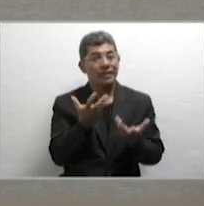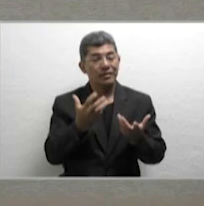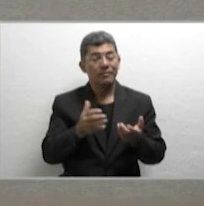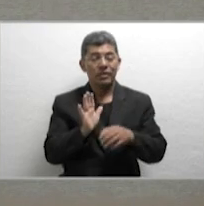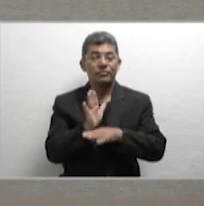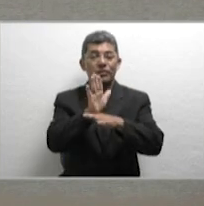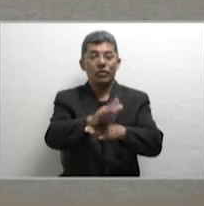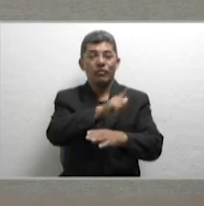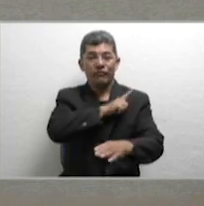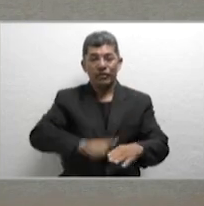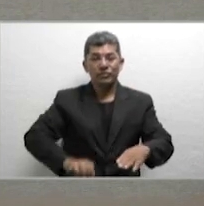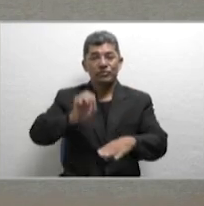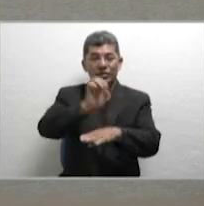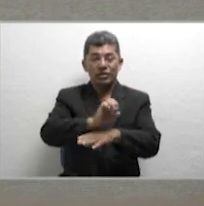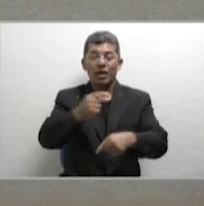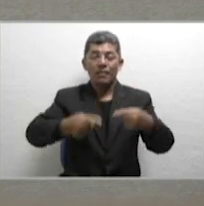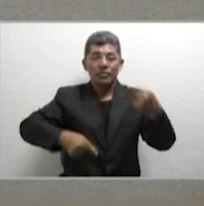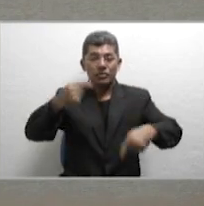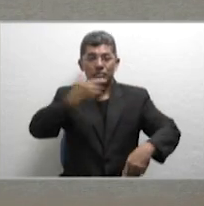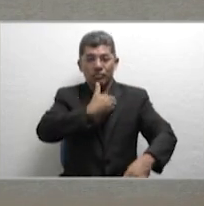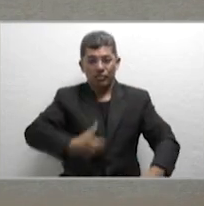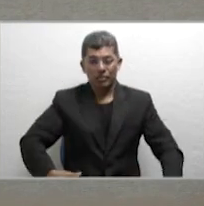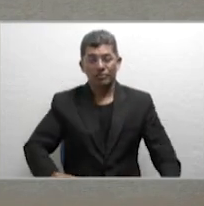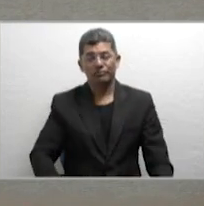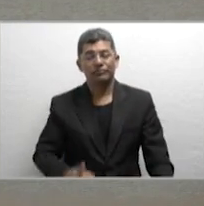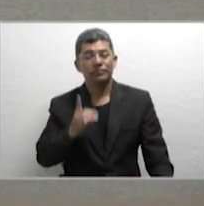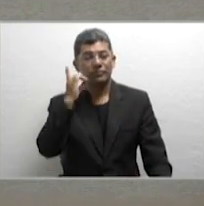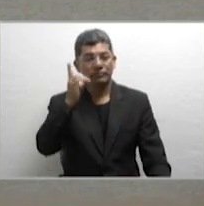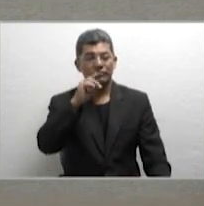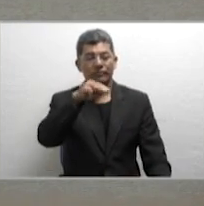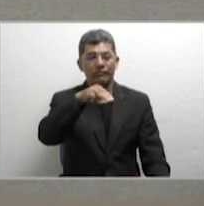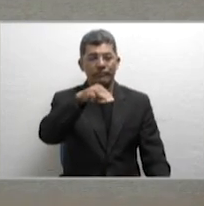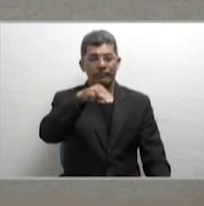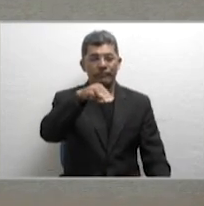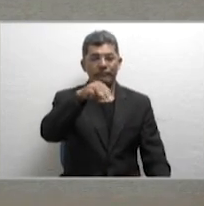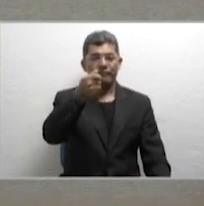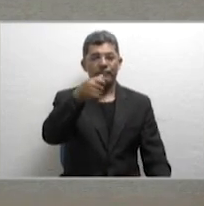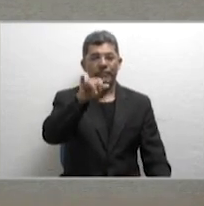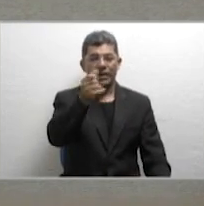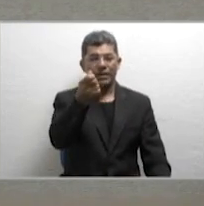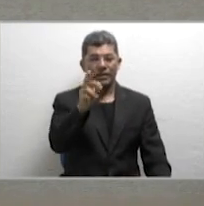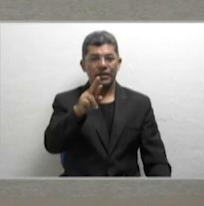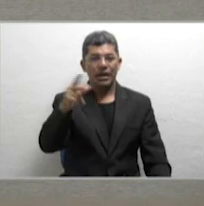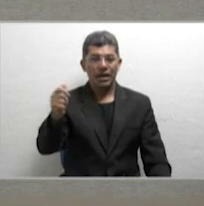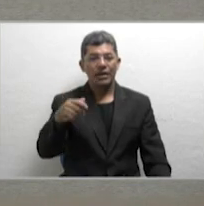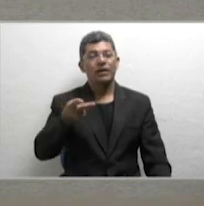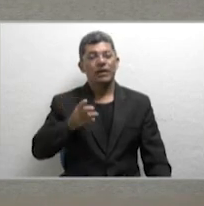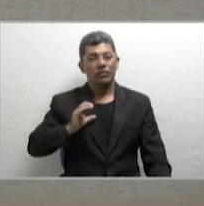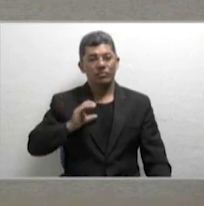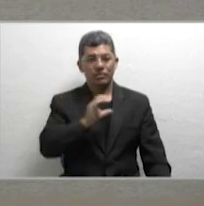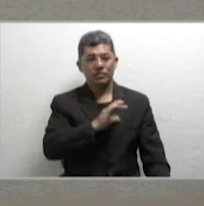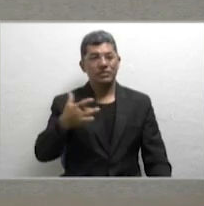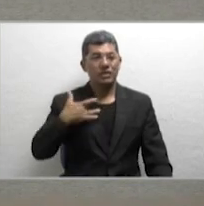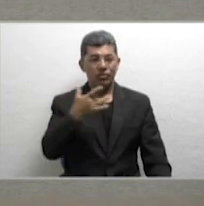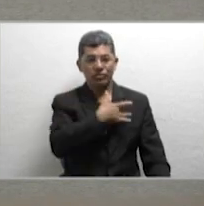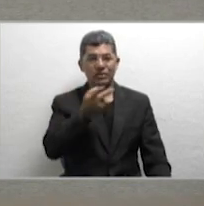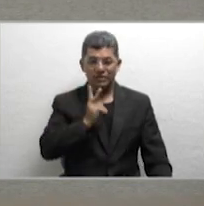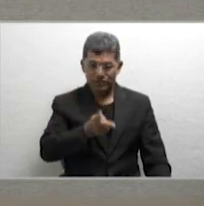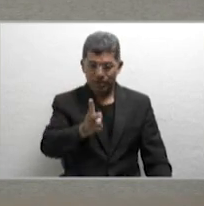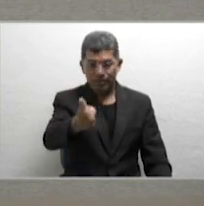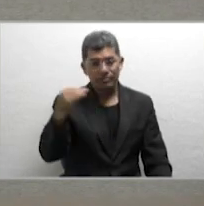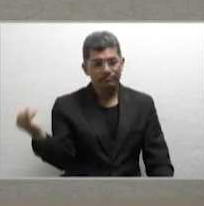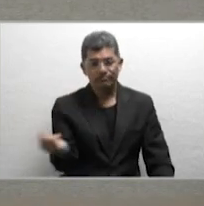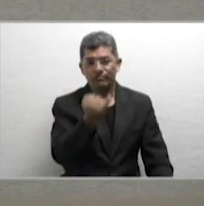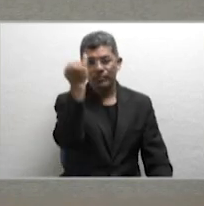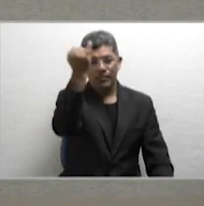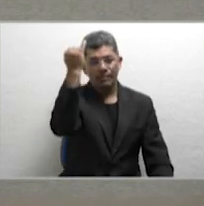do Estado nas políticas públicas. A deputada Maiara, que vai presidir a Comissão da Saúde, uma comissão importantíssima